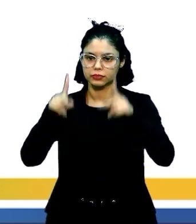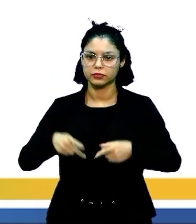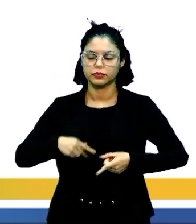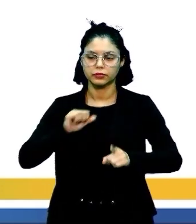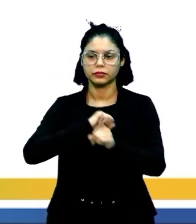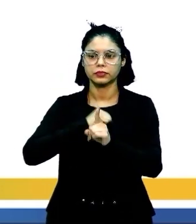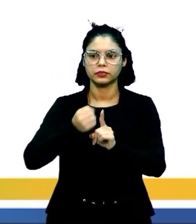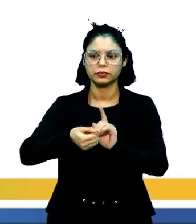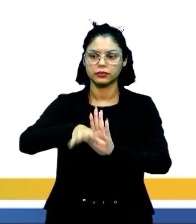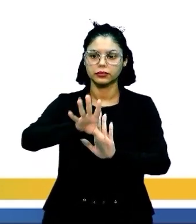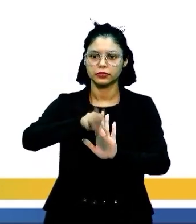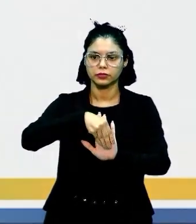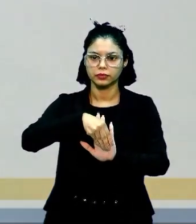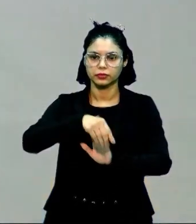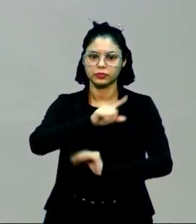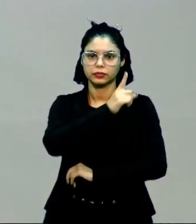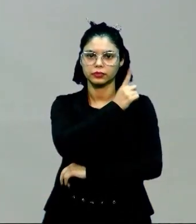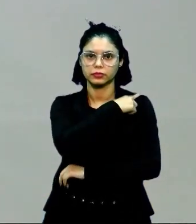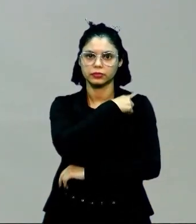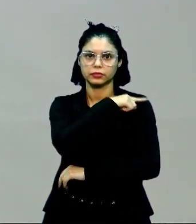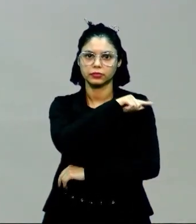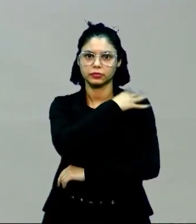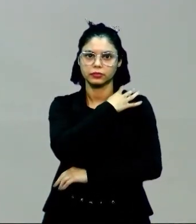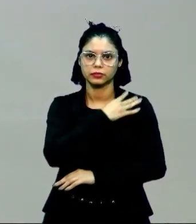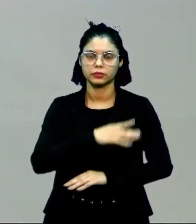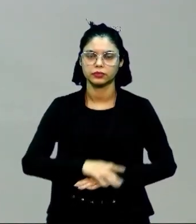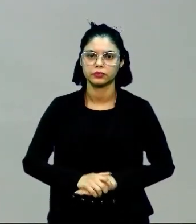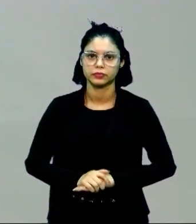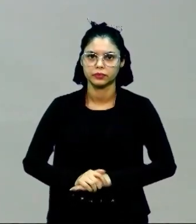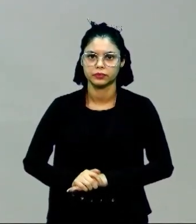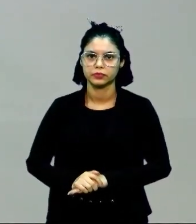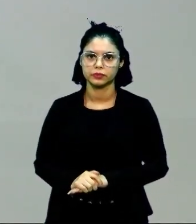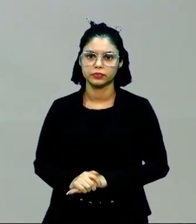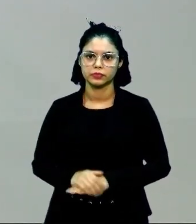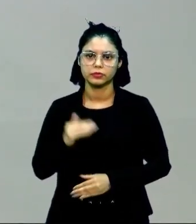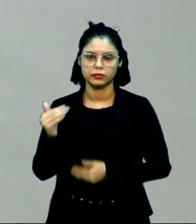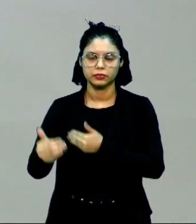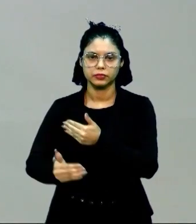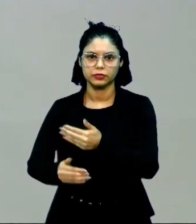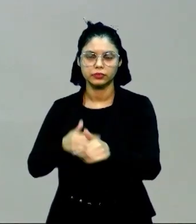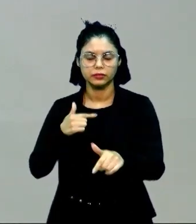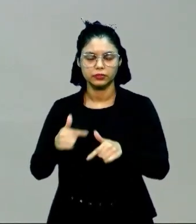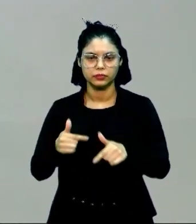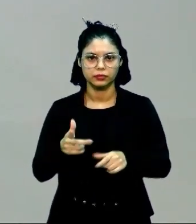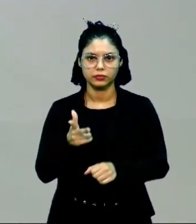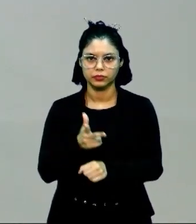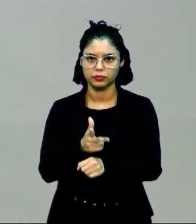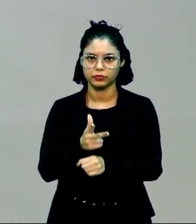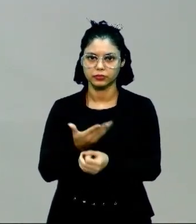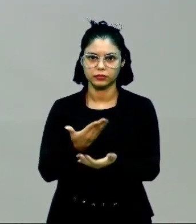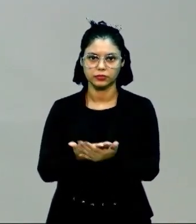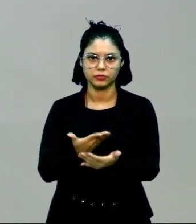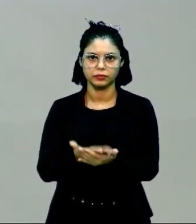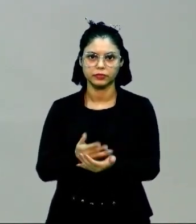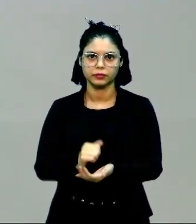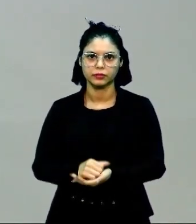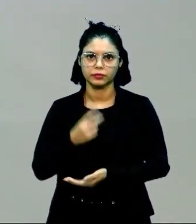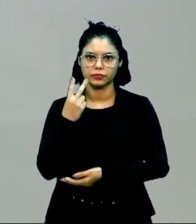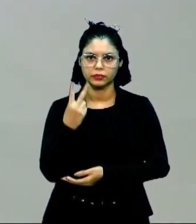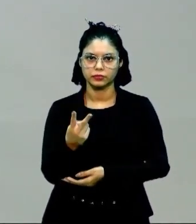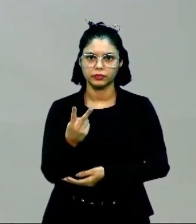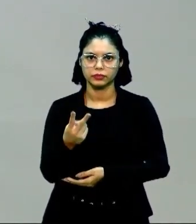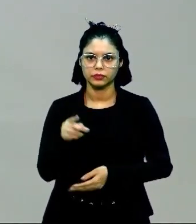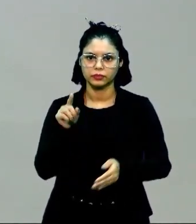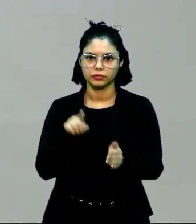do ensino médio. Eu estarei trabalhando ao longo desta videoaula duas questões que